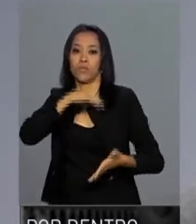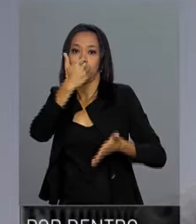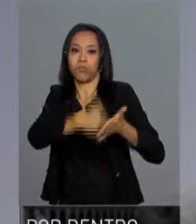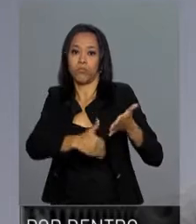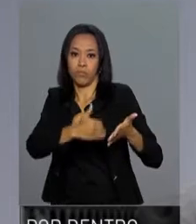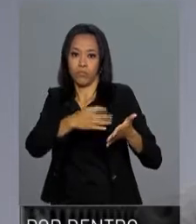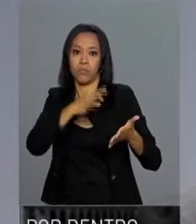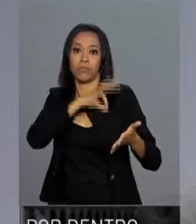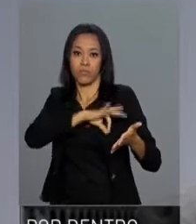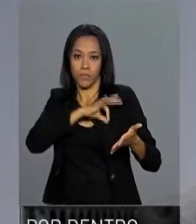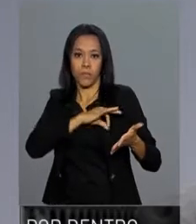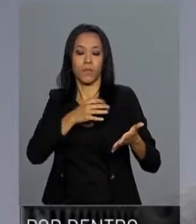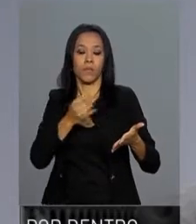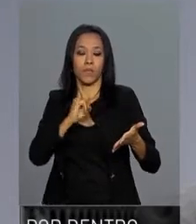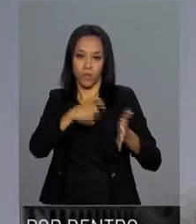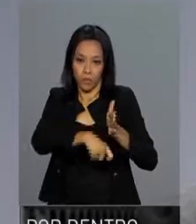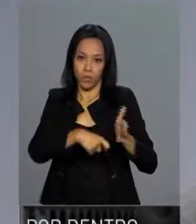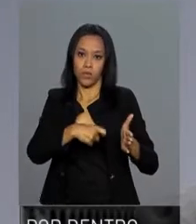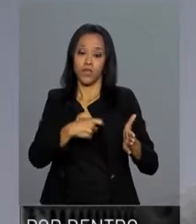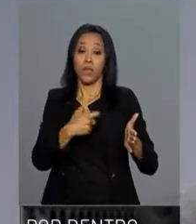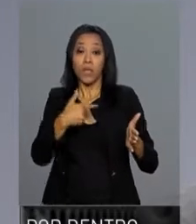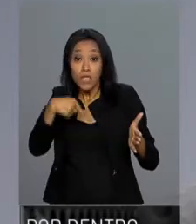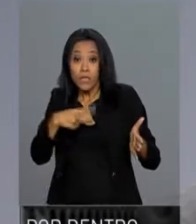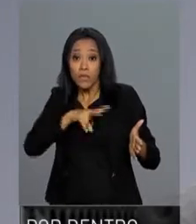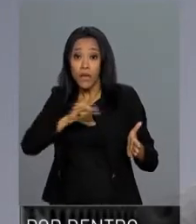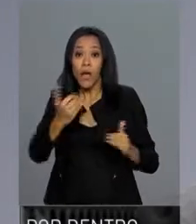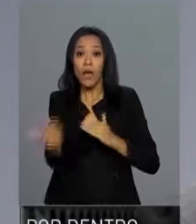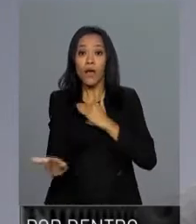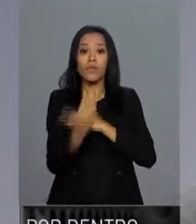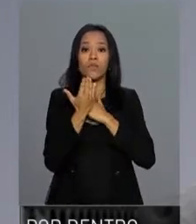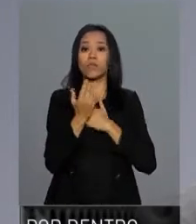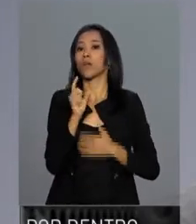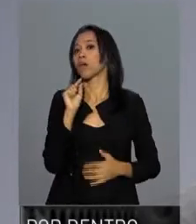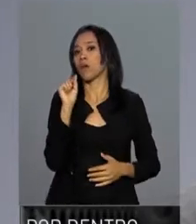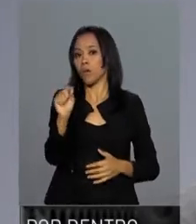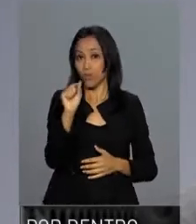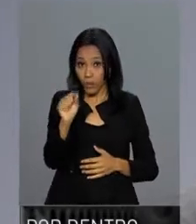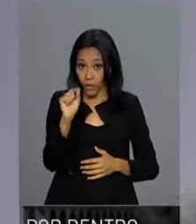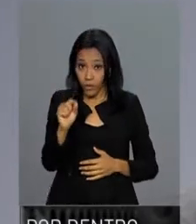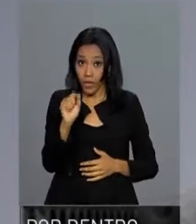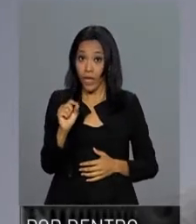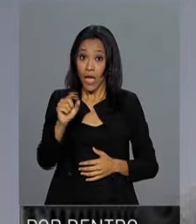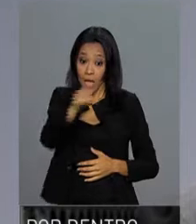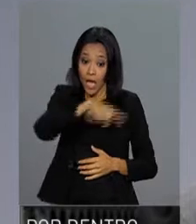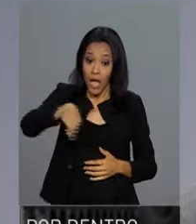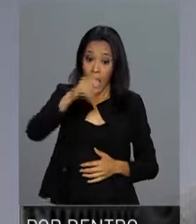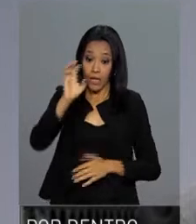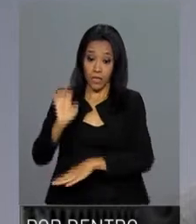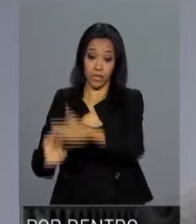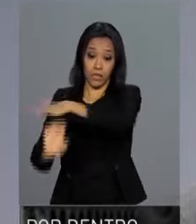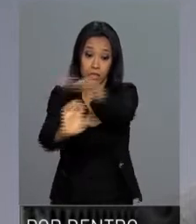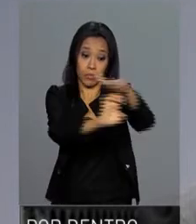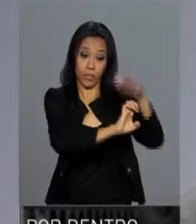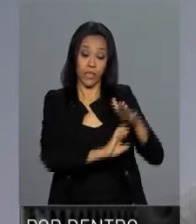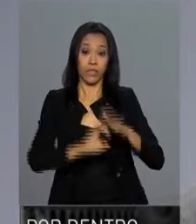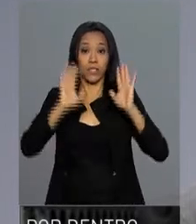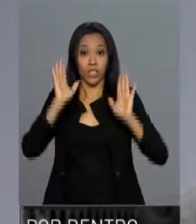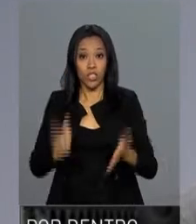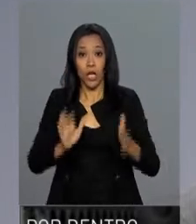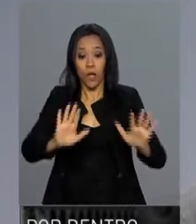físicas isso vai construir vai construir a possibilidade daqueles que hoje já investem no